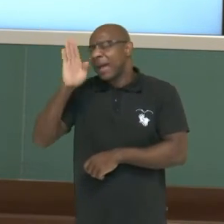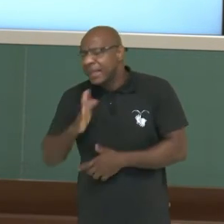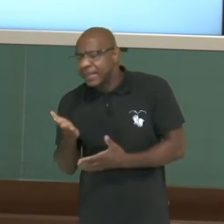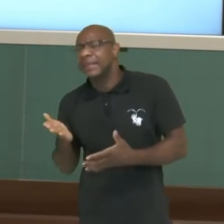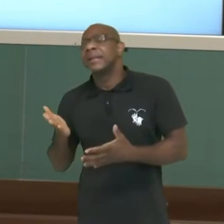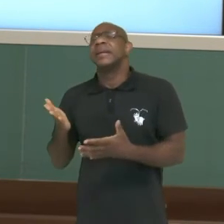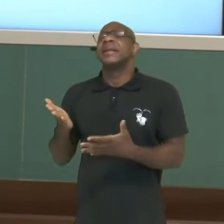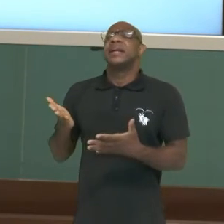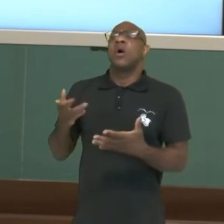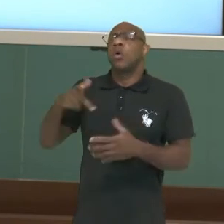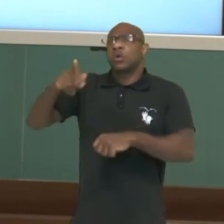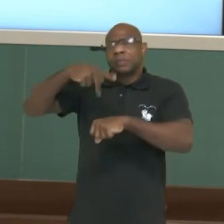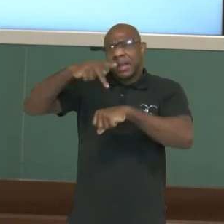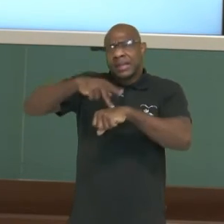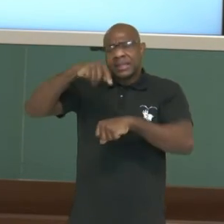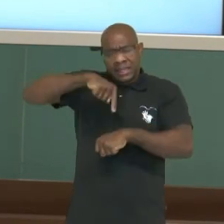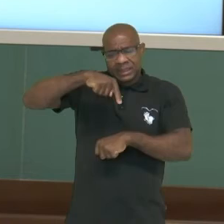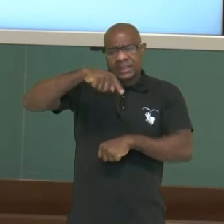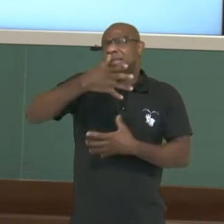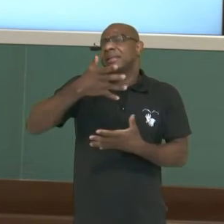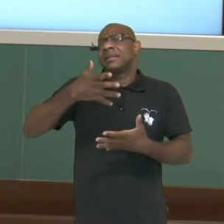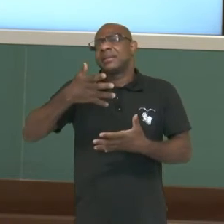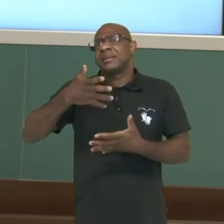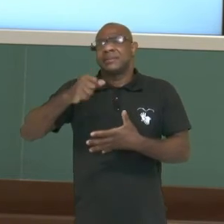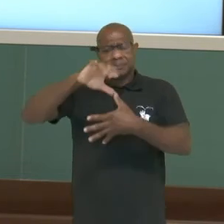que são na região tropical aqui, né,